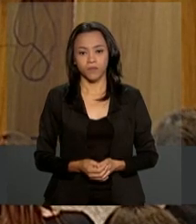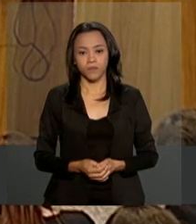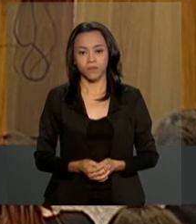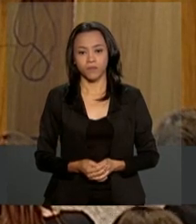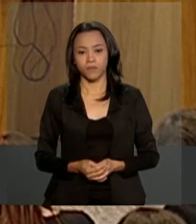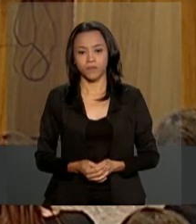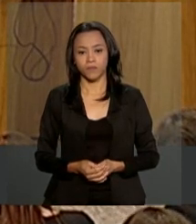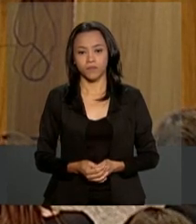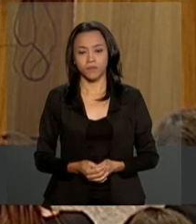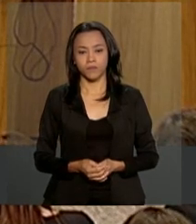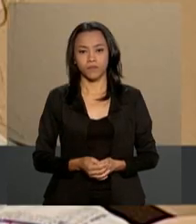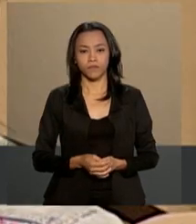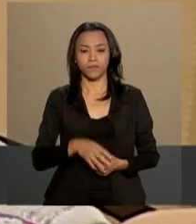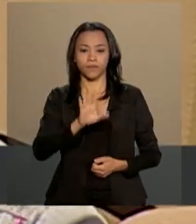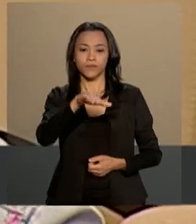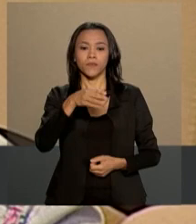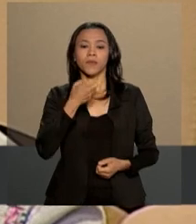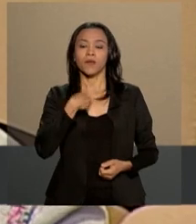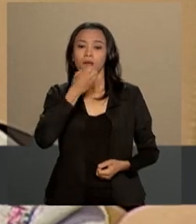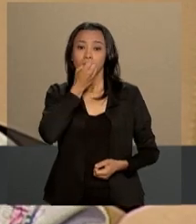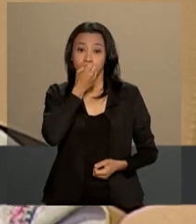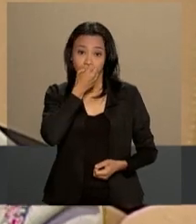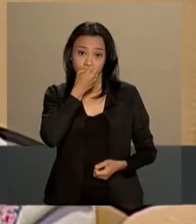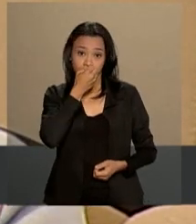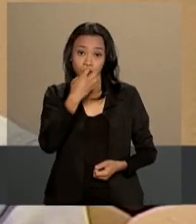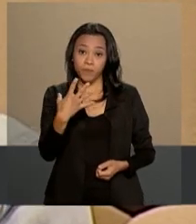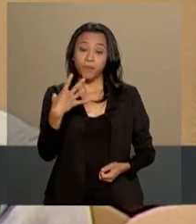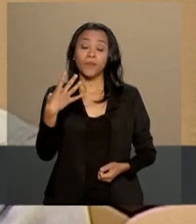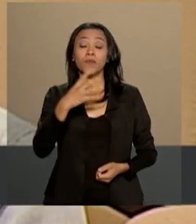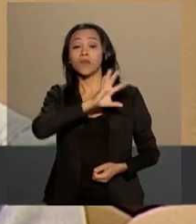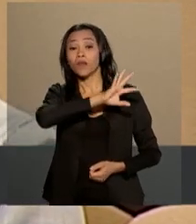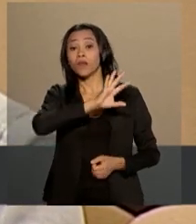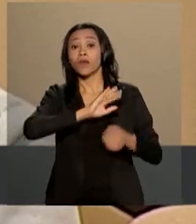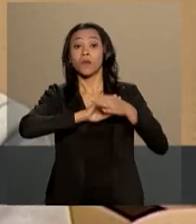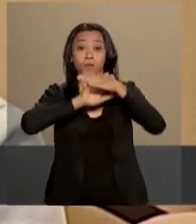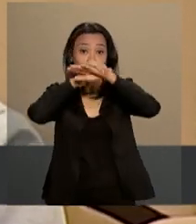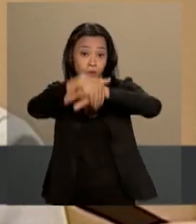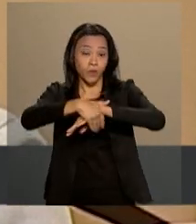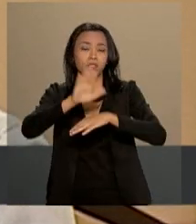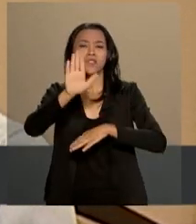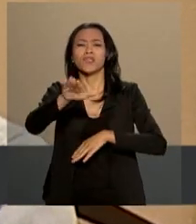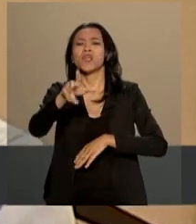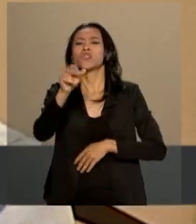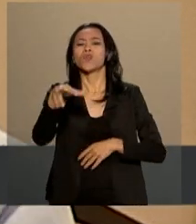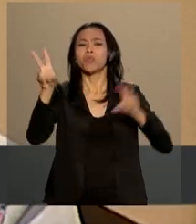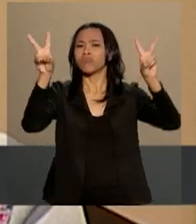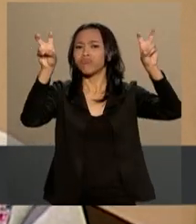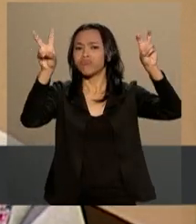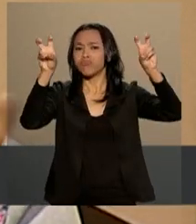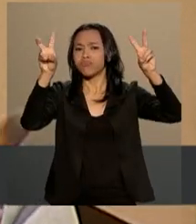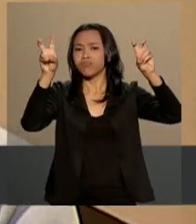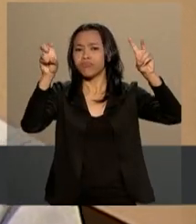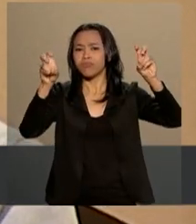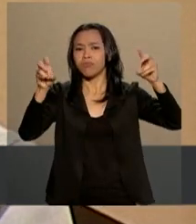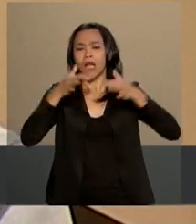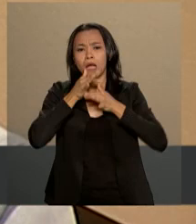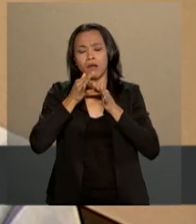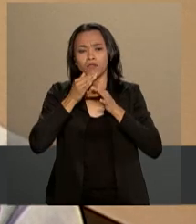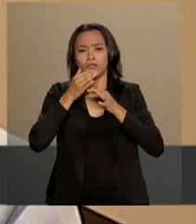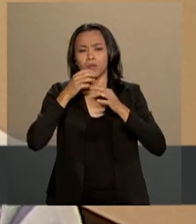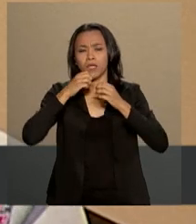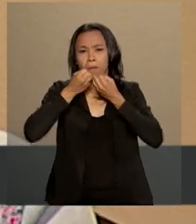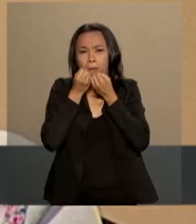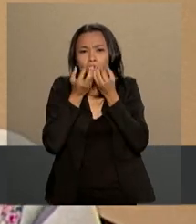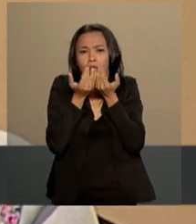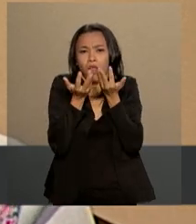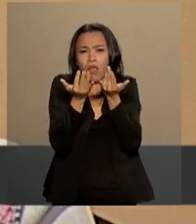lá a gente boa noite mariana da agência brasil a minha pergunta em relação às fekky news nessas estudantes que por acaso foram prejudicados pelas